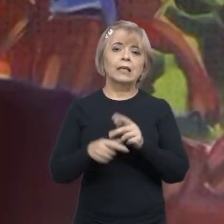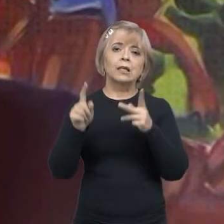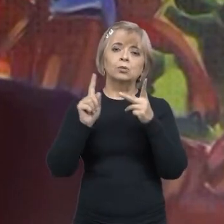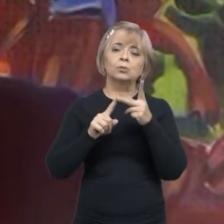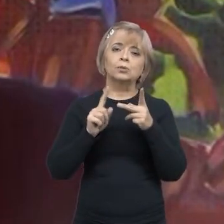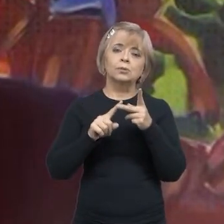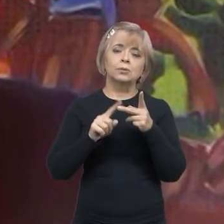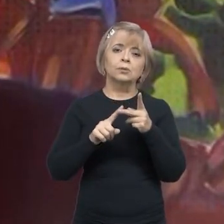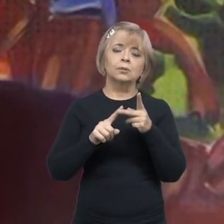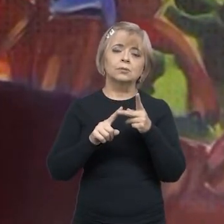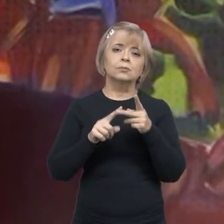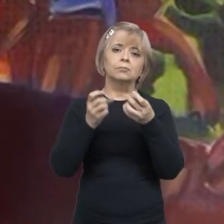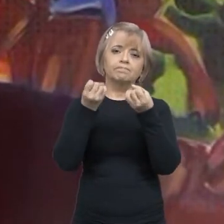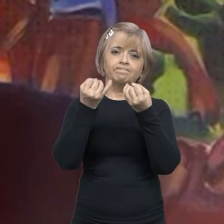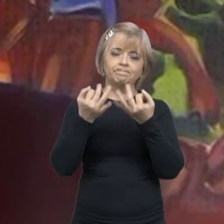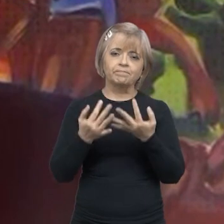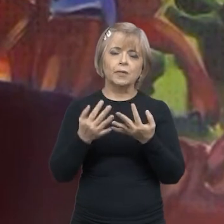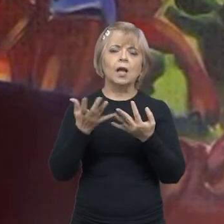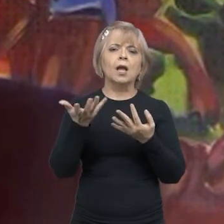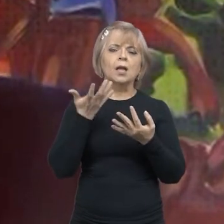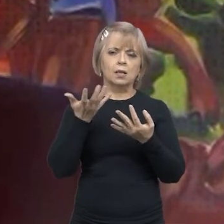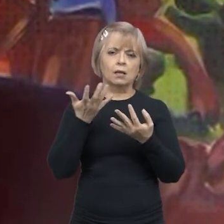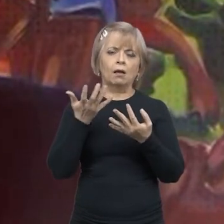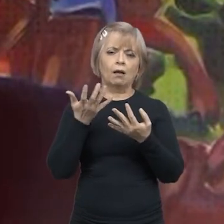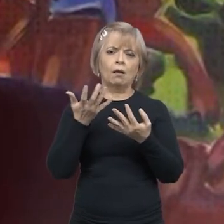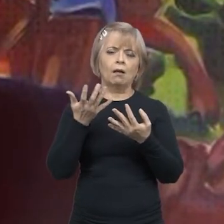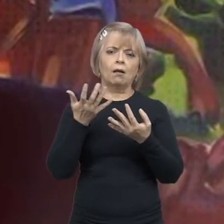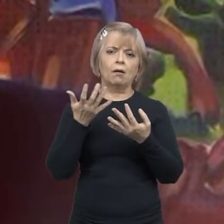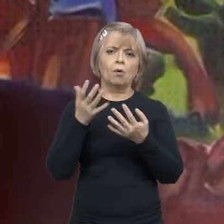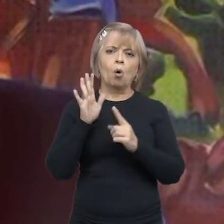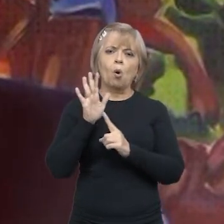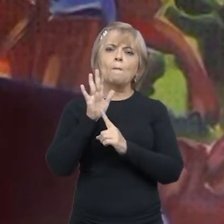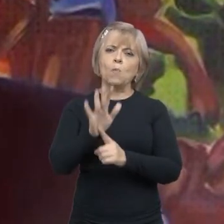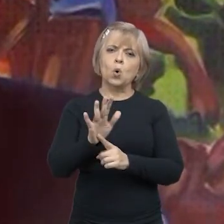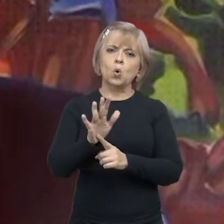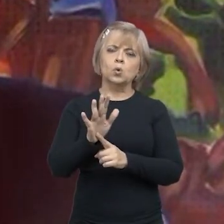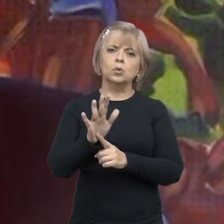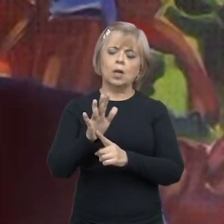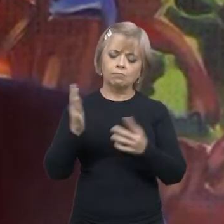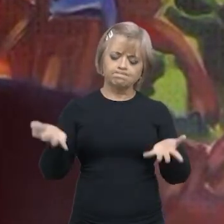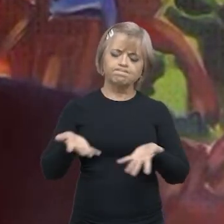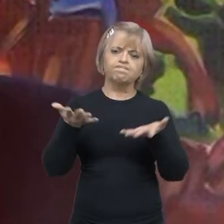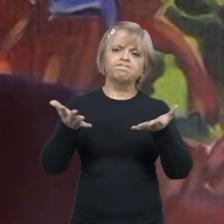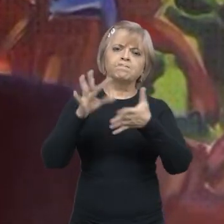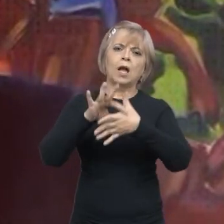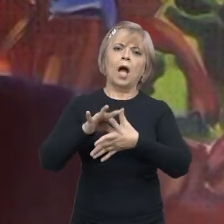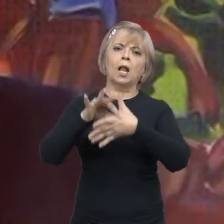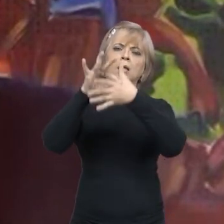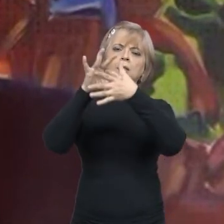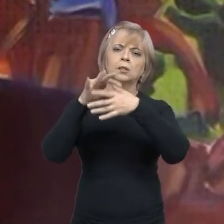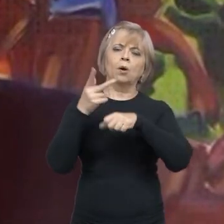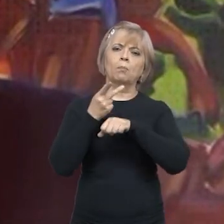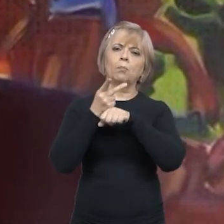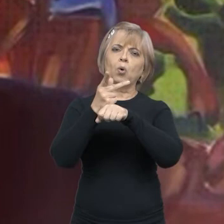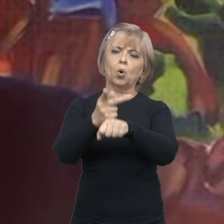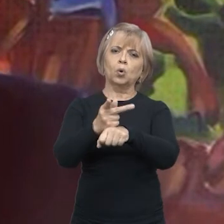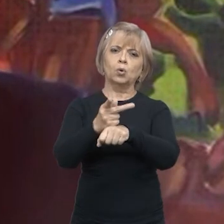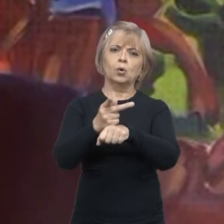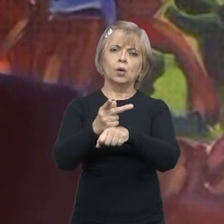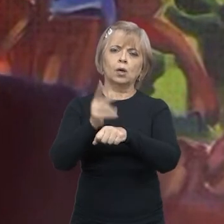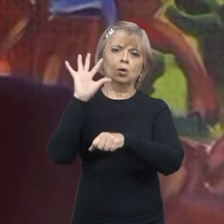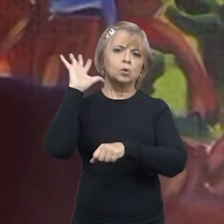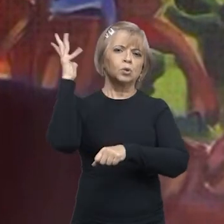E num outro ponto, quero exaltar a liderança que o Procurador-Geral de Justiça, Dr. Eduardo